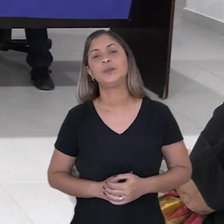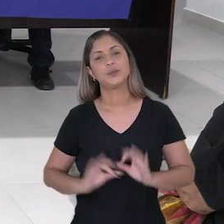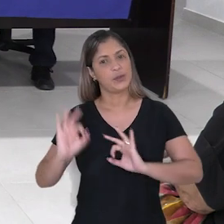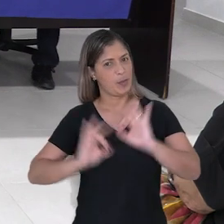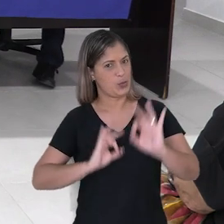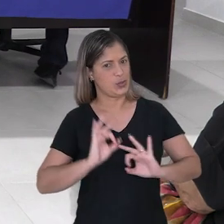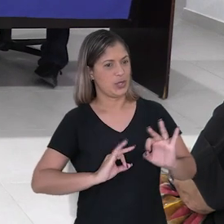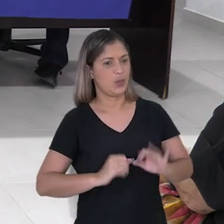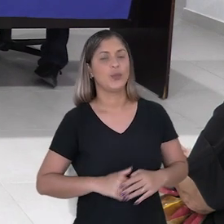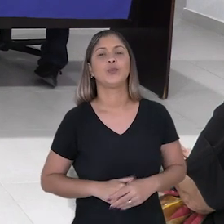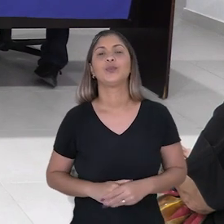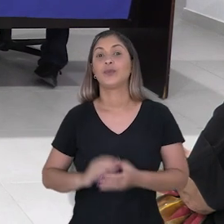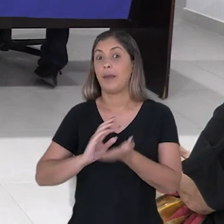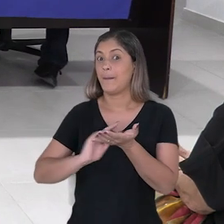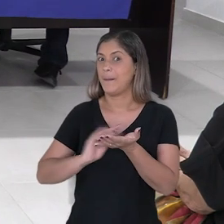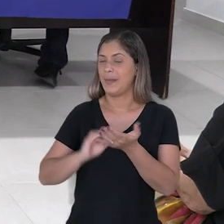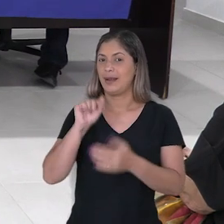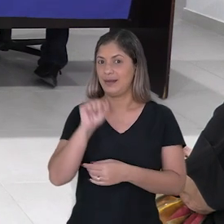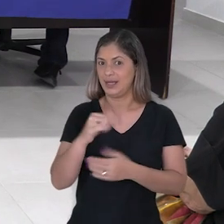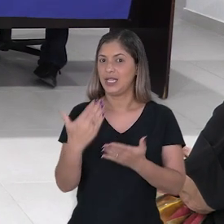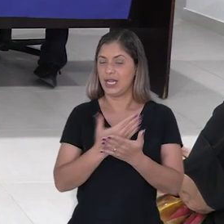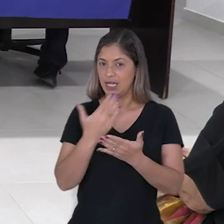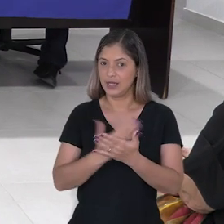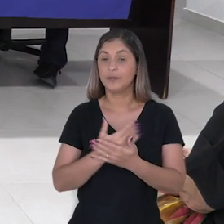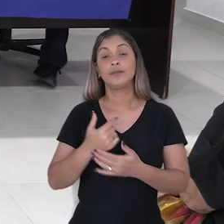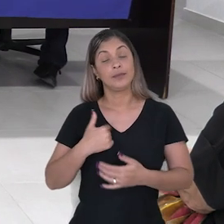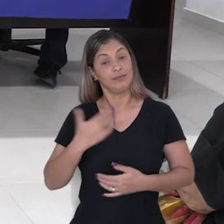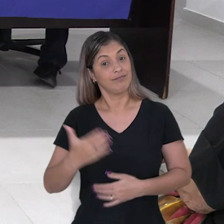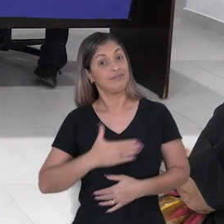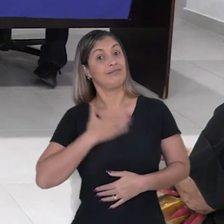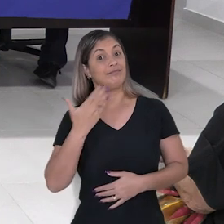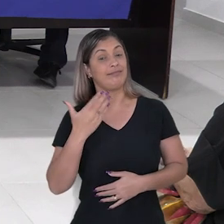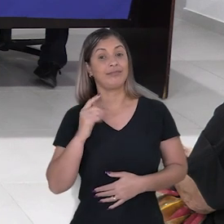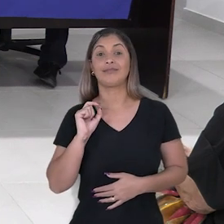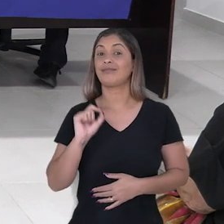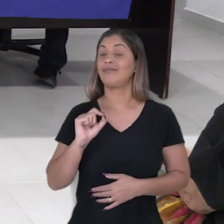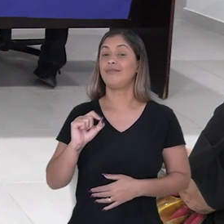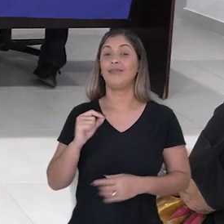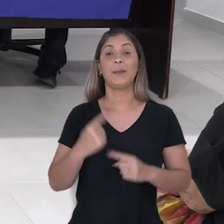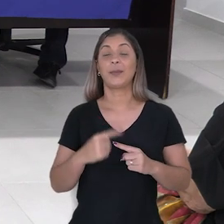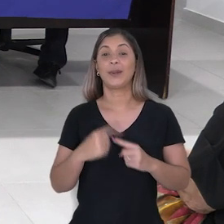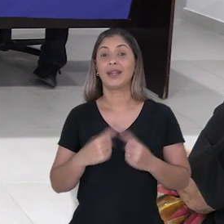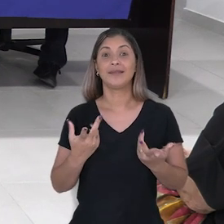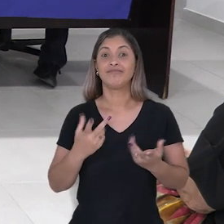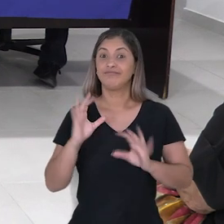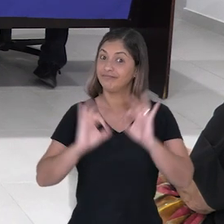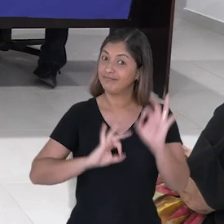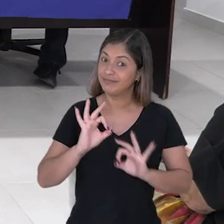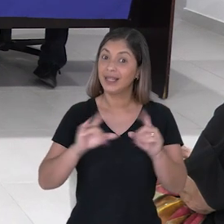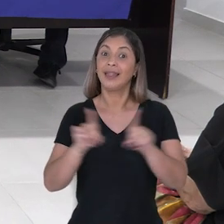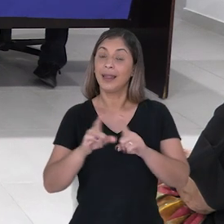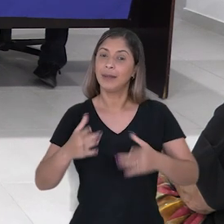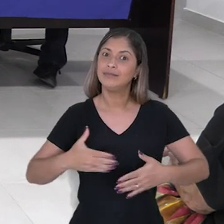produção em Braille desse livro, eu também fiquei muito surpresa com o tempo que a gente levou para produzir e